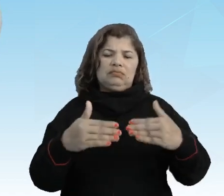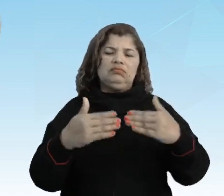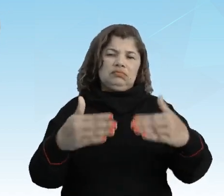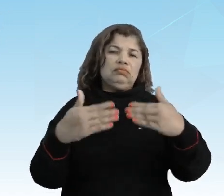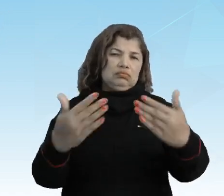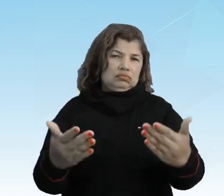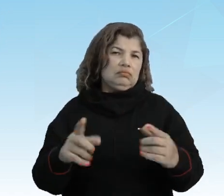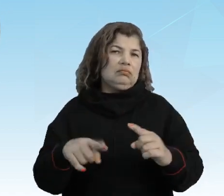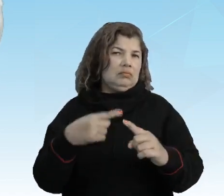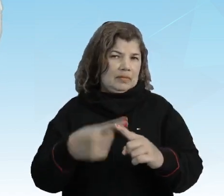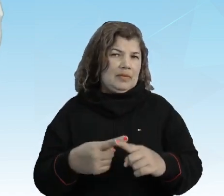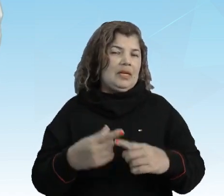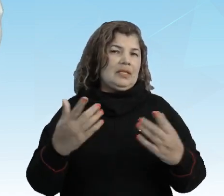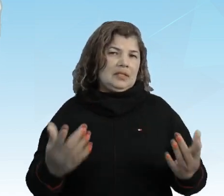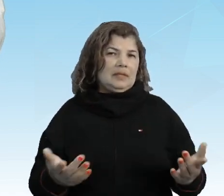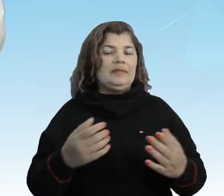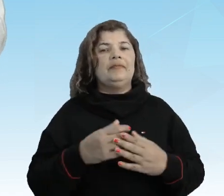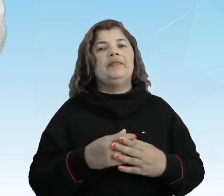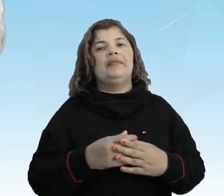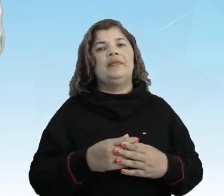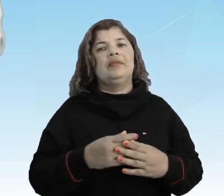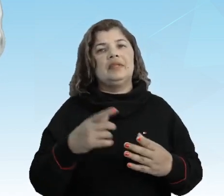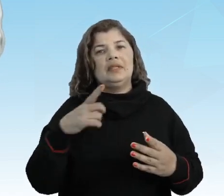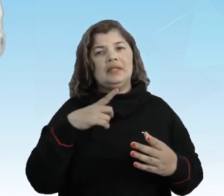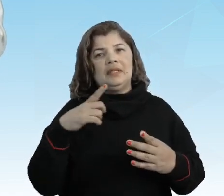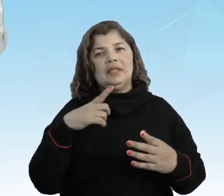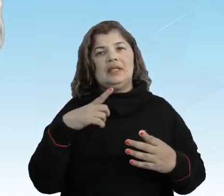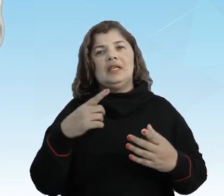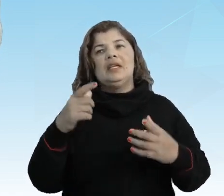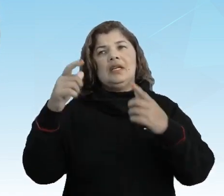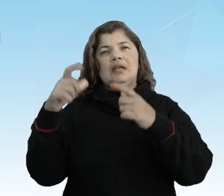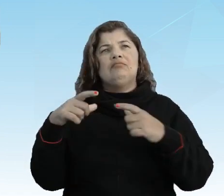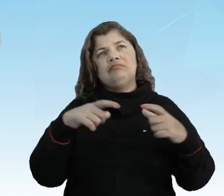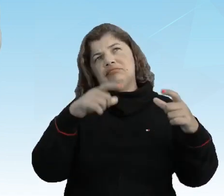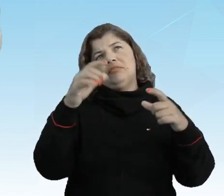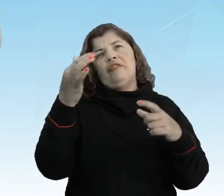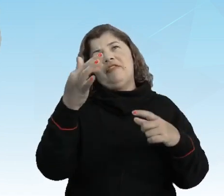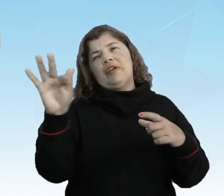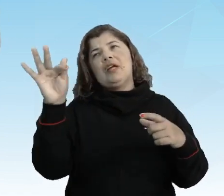progredisse mais com esse... As Antilhas estavam produzindo açúcar, a França